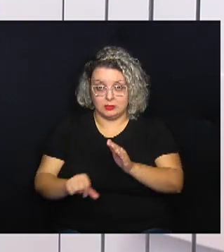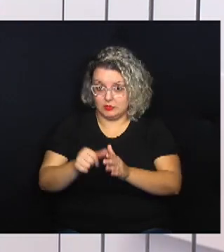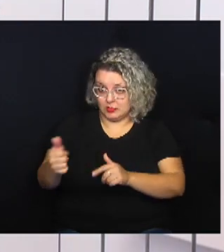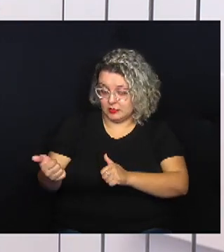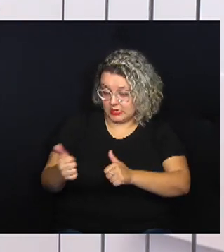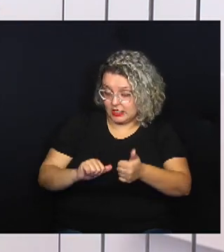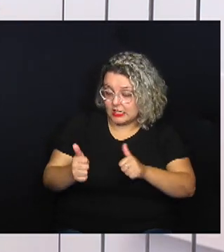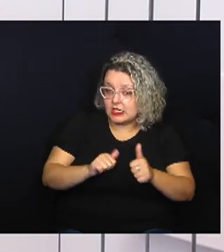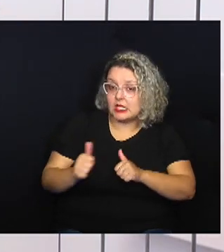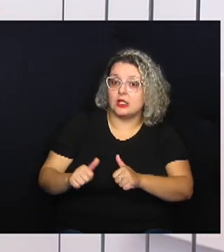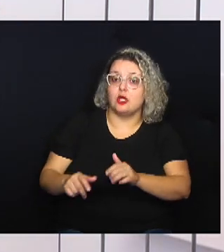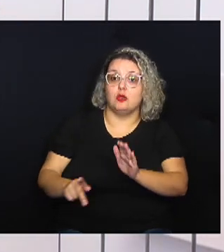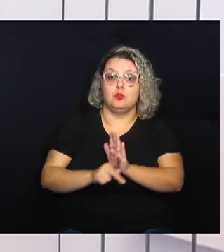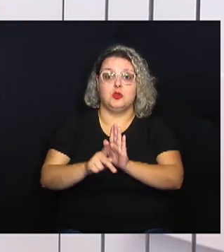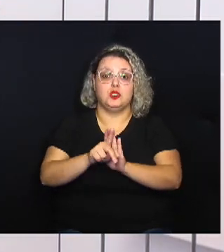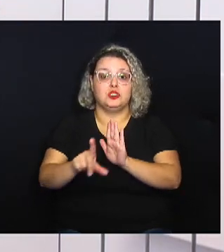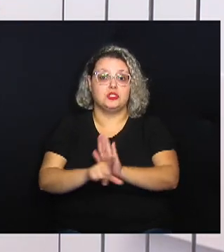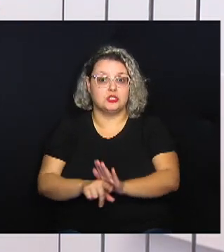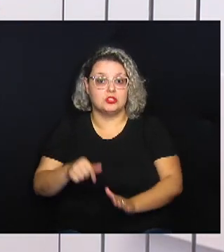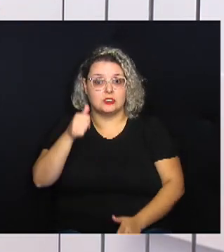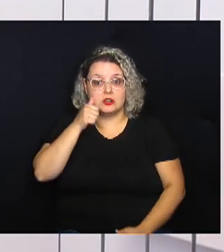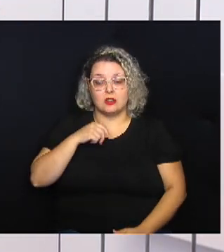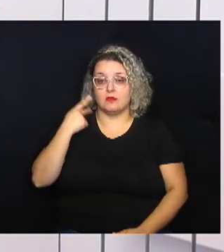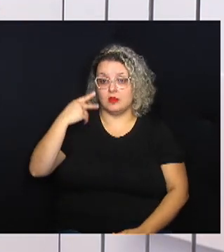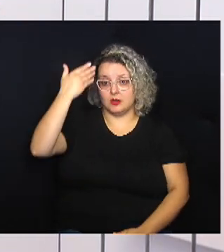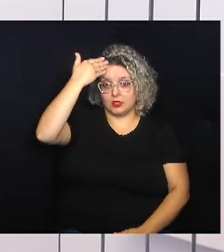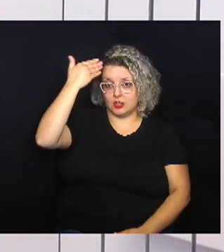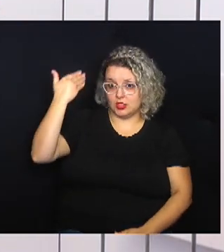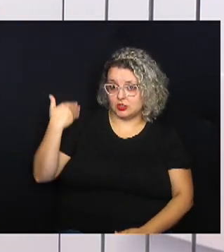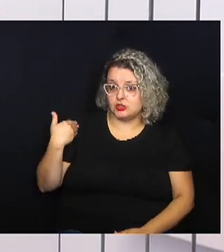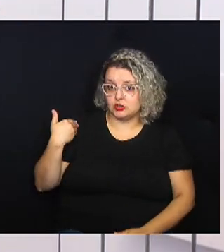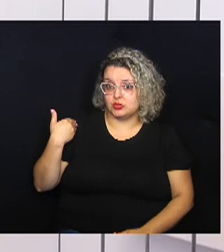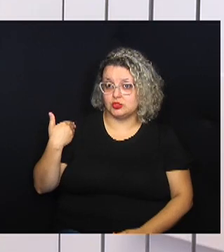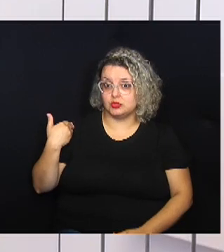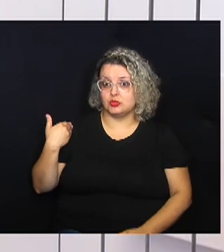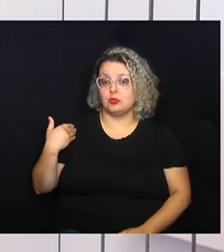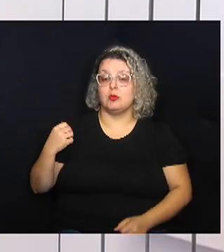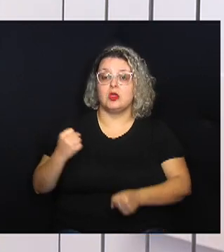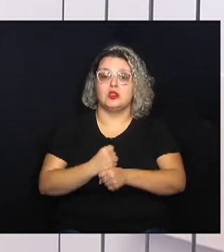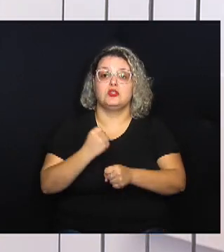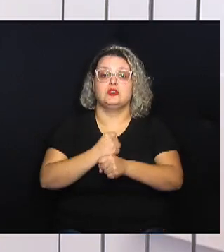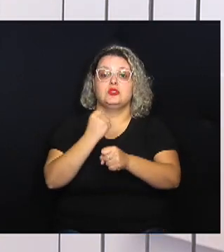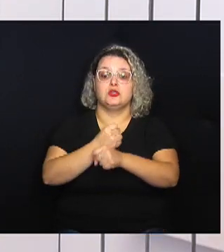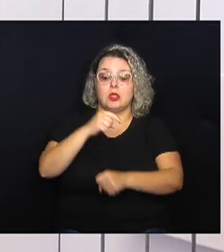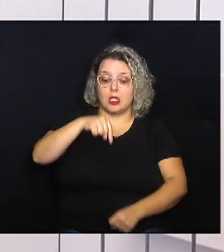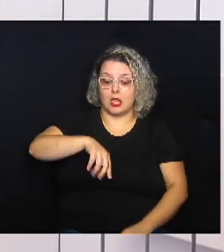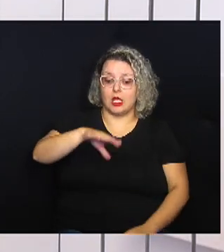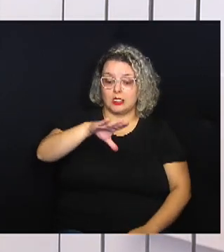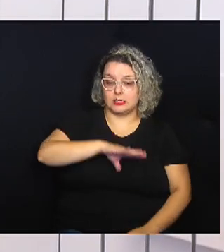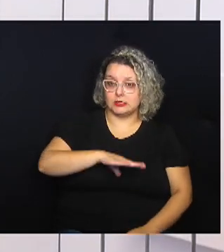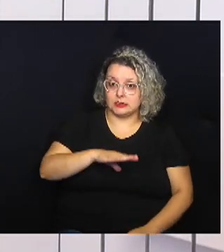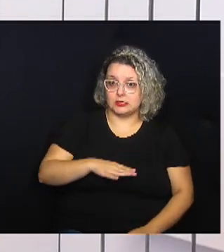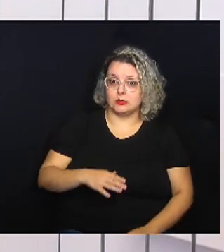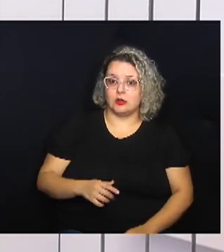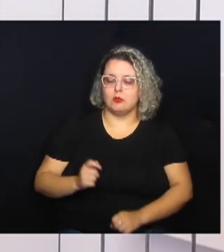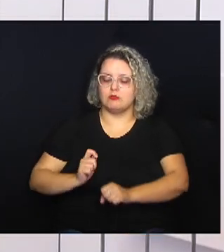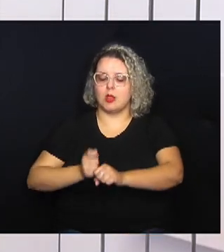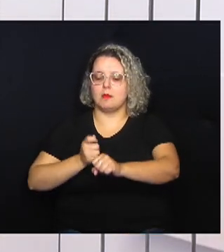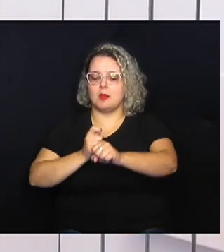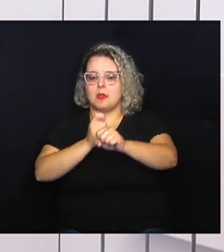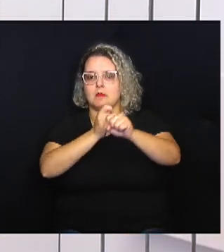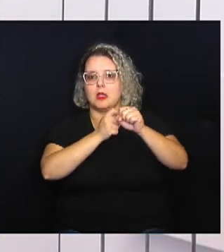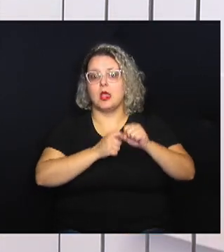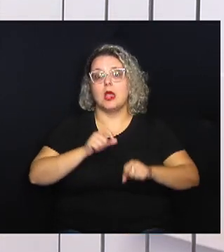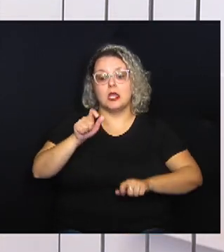projeto de lei de autoria da vereadora Débora Palermo para que seja construído aqui na cidade um monumento a